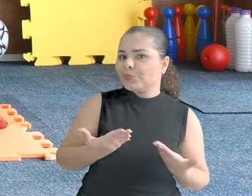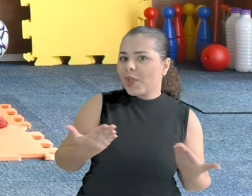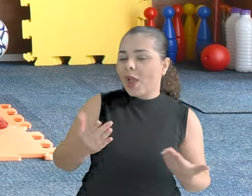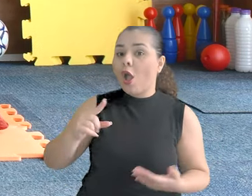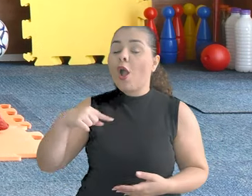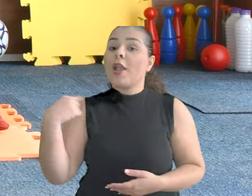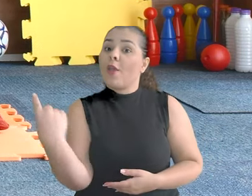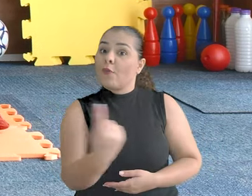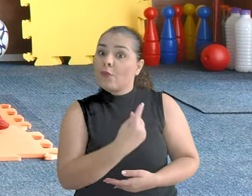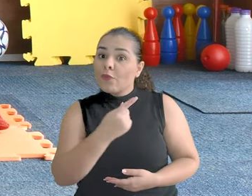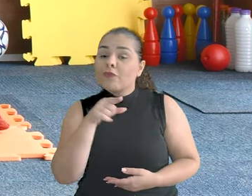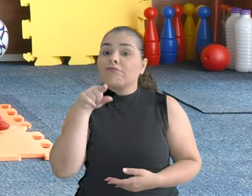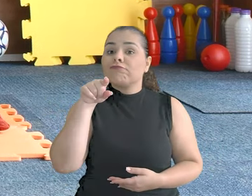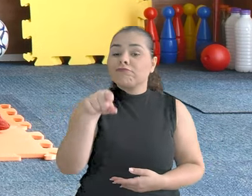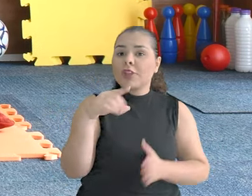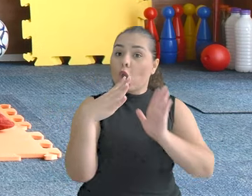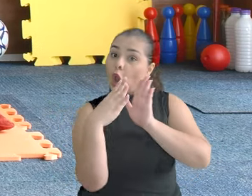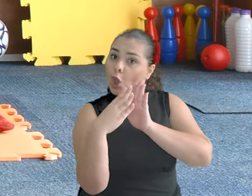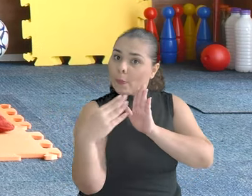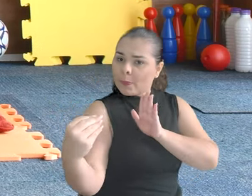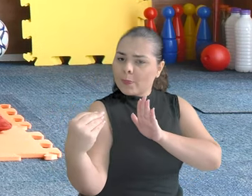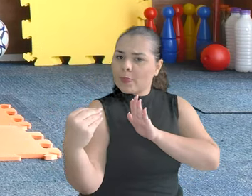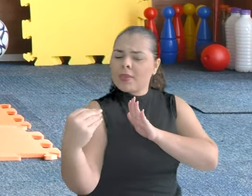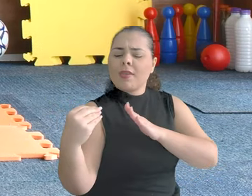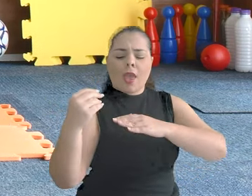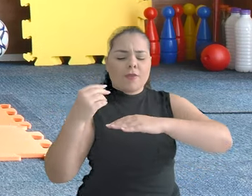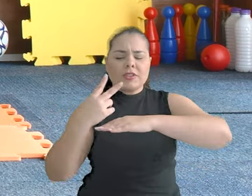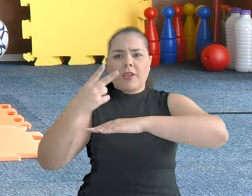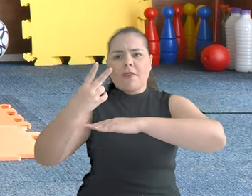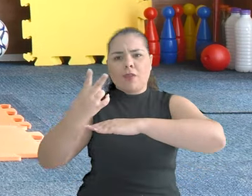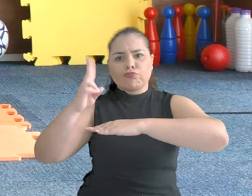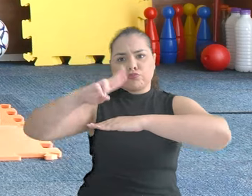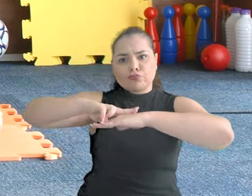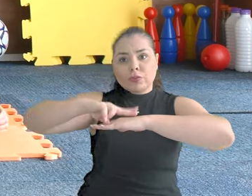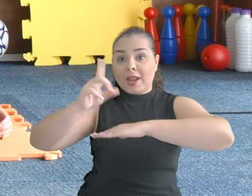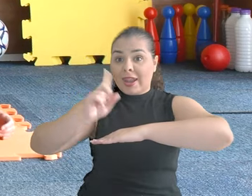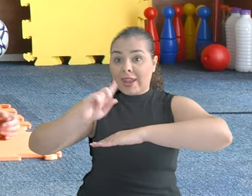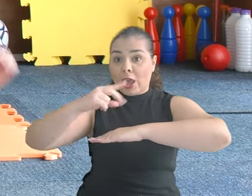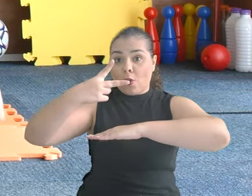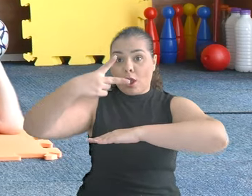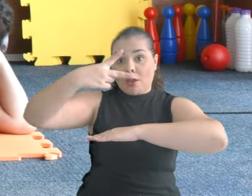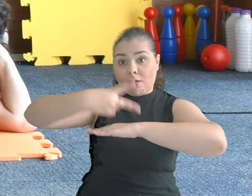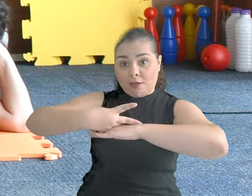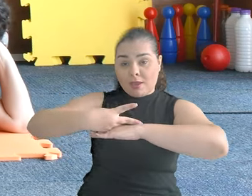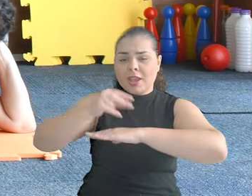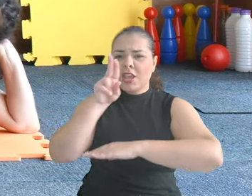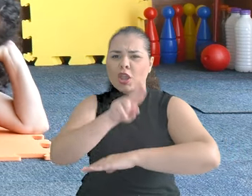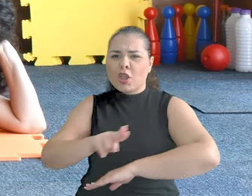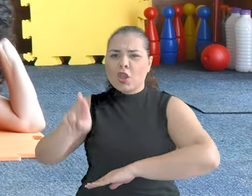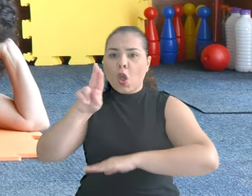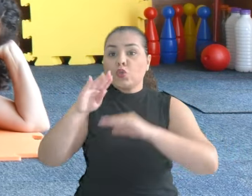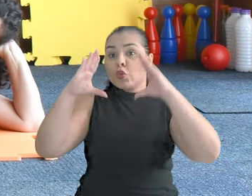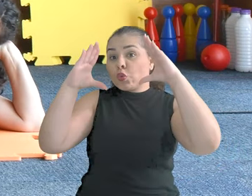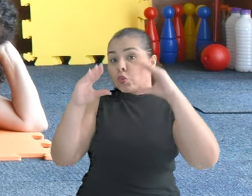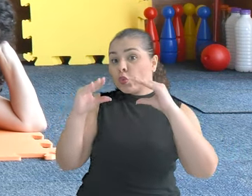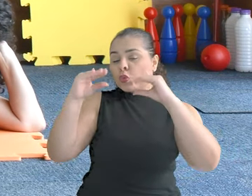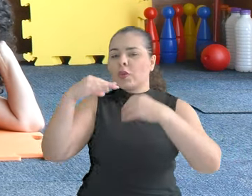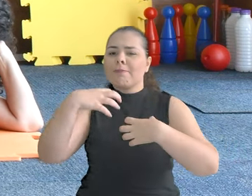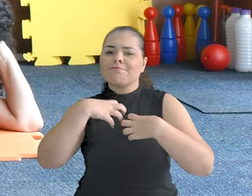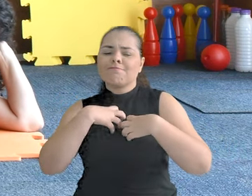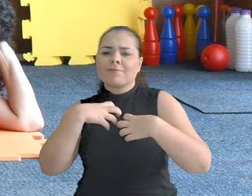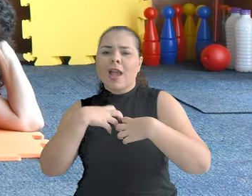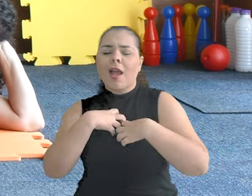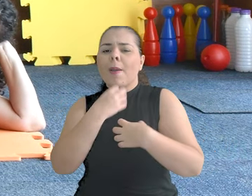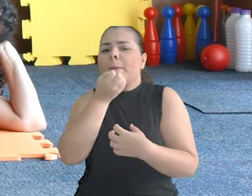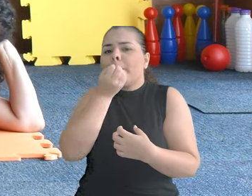e nós vamos nos deitar de lado e eu vou colocar a minha almofadinha aqui embaixo fica mais confortável